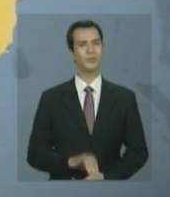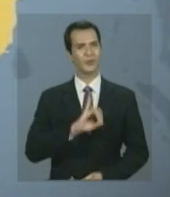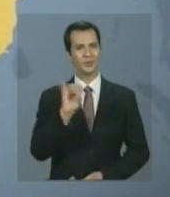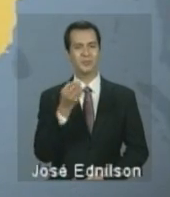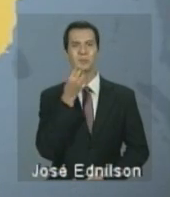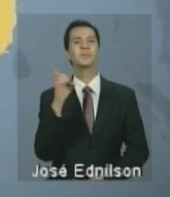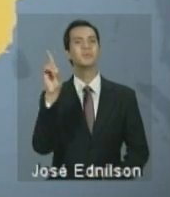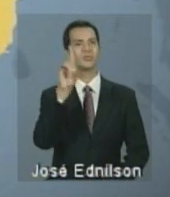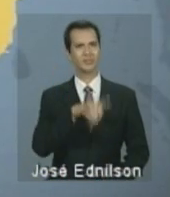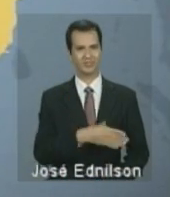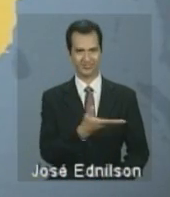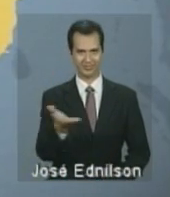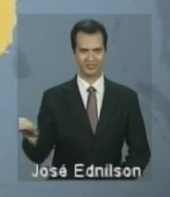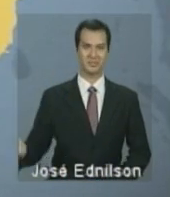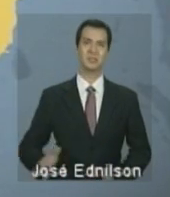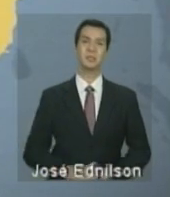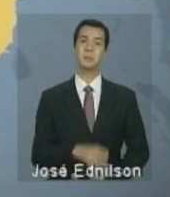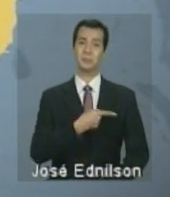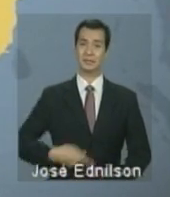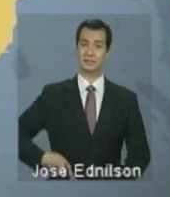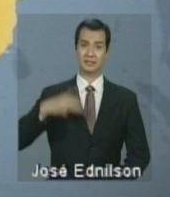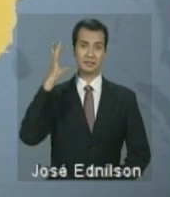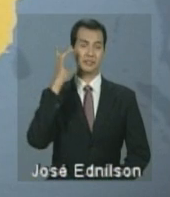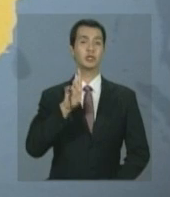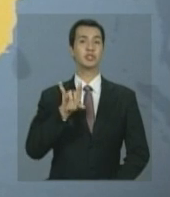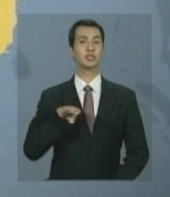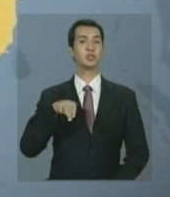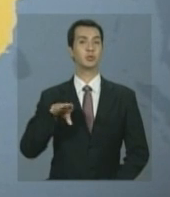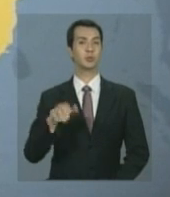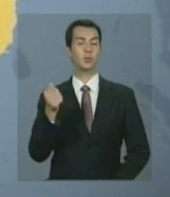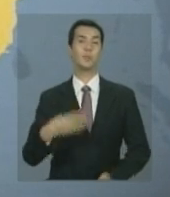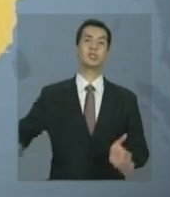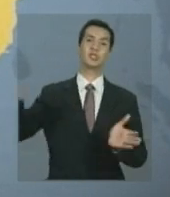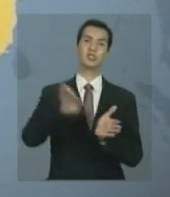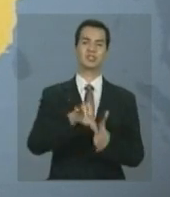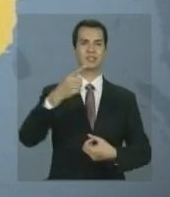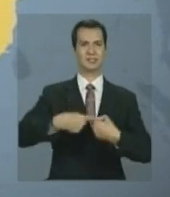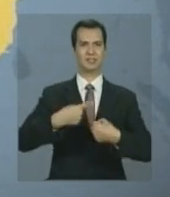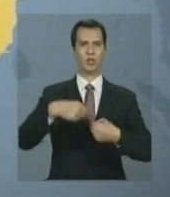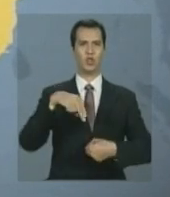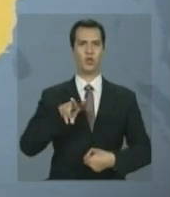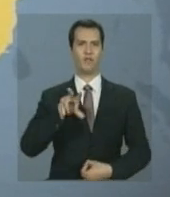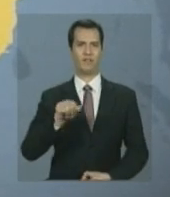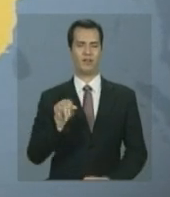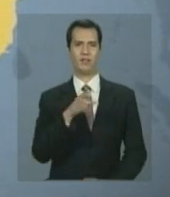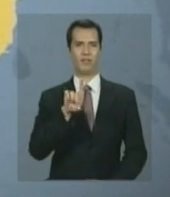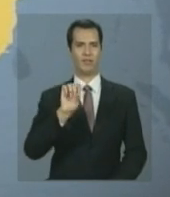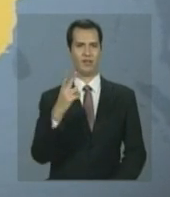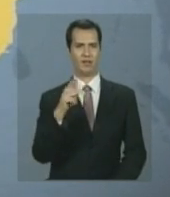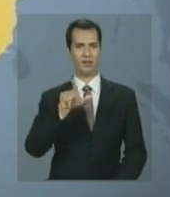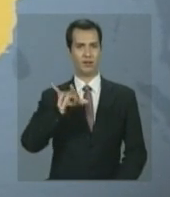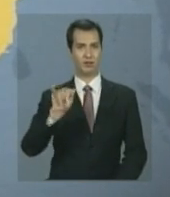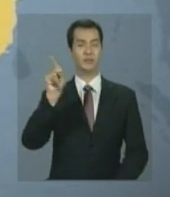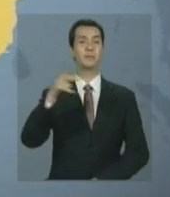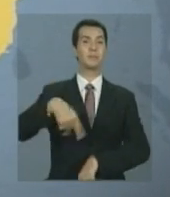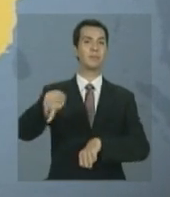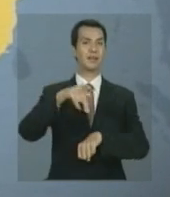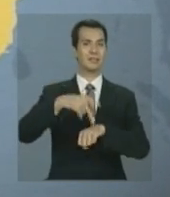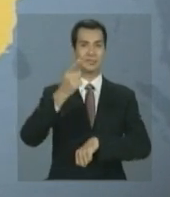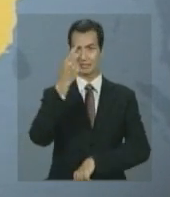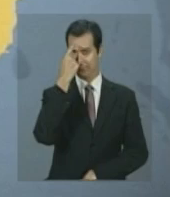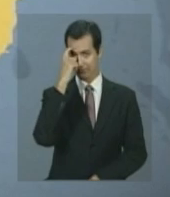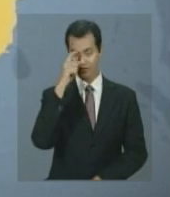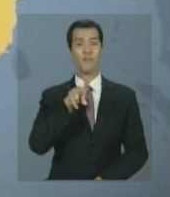Olá, bom dia. A presidenta Dilma Rousseff chegou hoje a Nova Delhi, na Índia. Ela vai participar da quarta cúpula dos